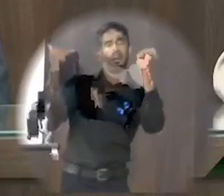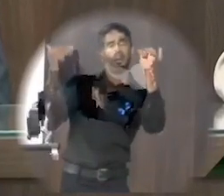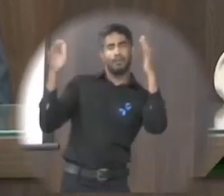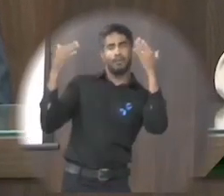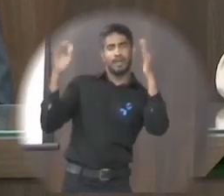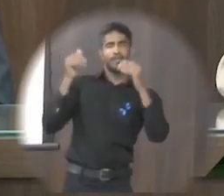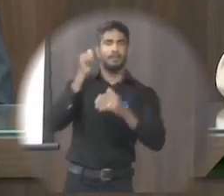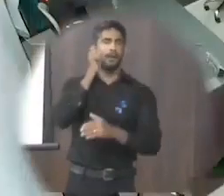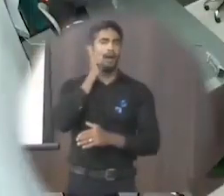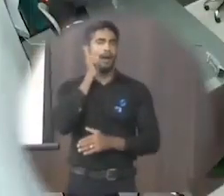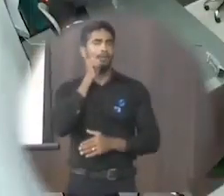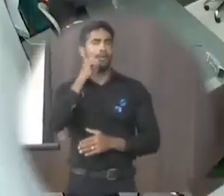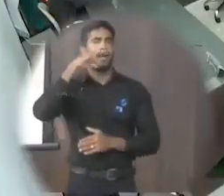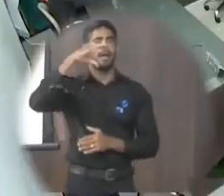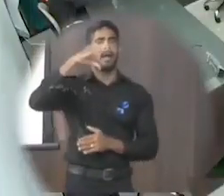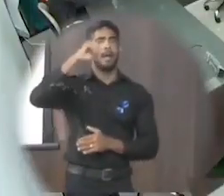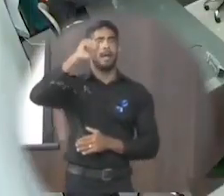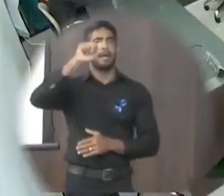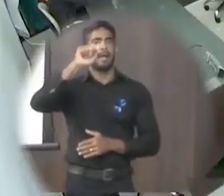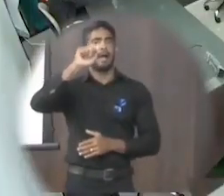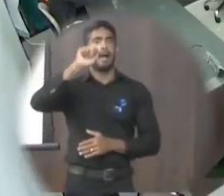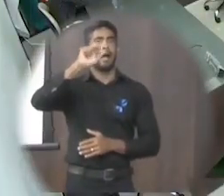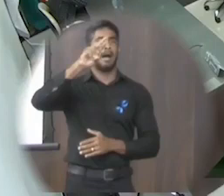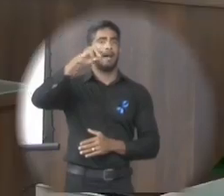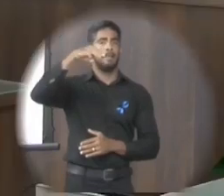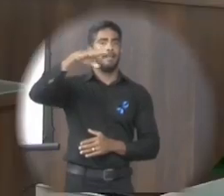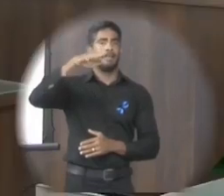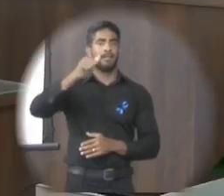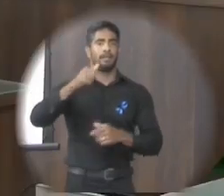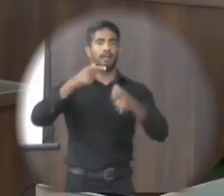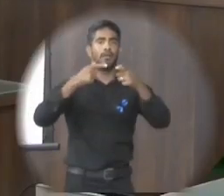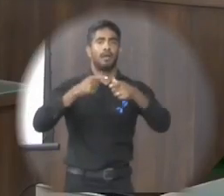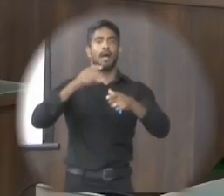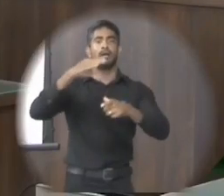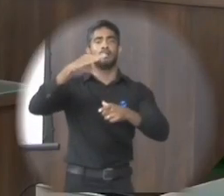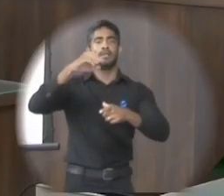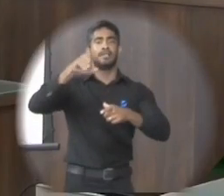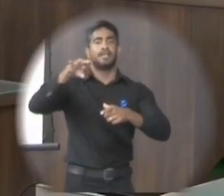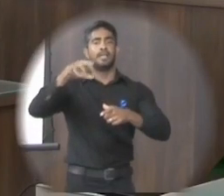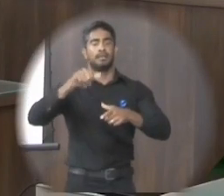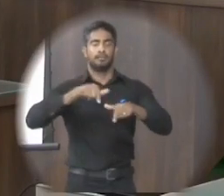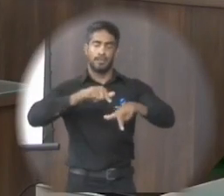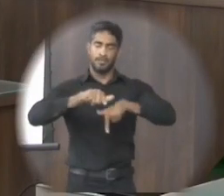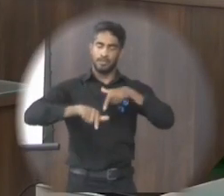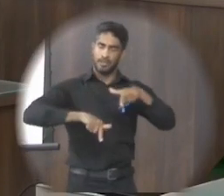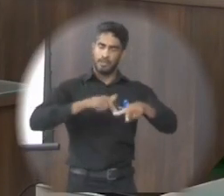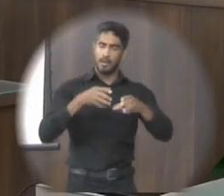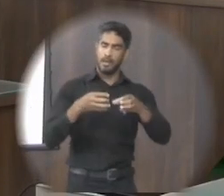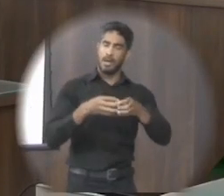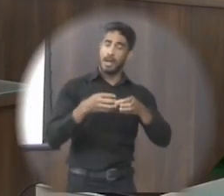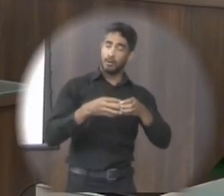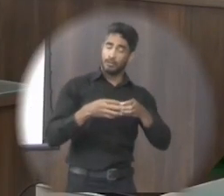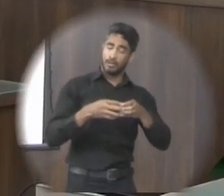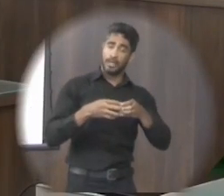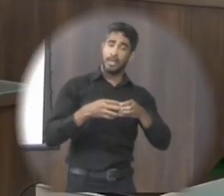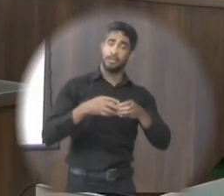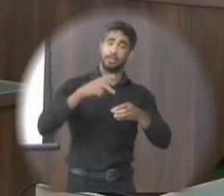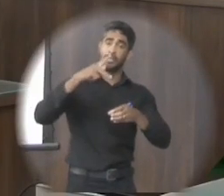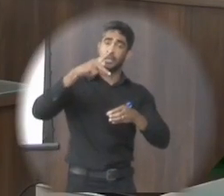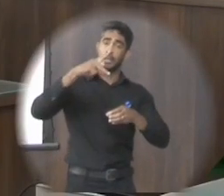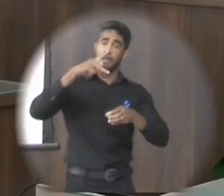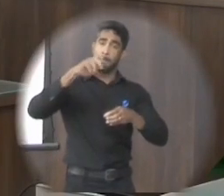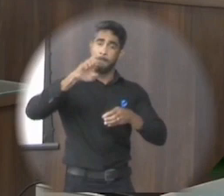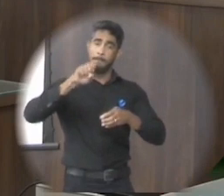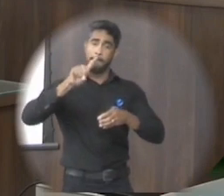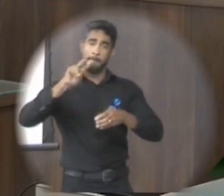congratulação com a senhora Carmelita Pereira da Silva, moradora do bairro Cerâmica, pelo relevante serviço prestado na comunidade da Pedra Preta.